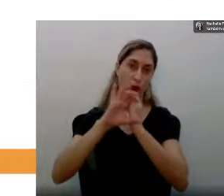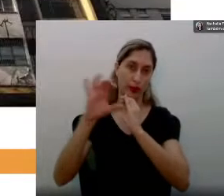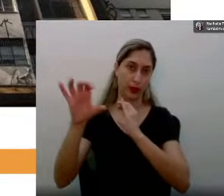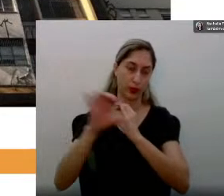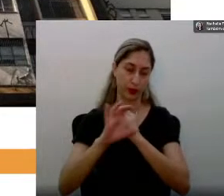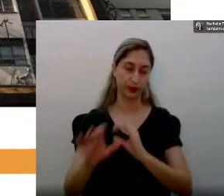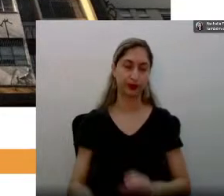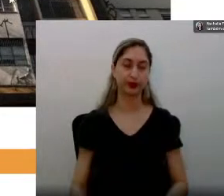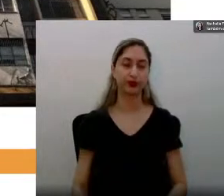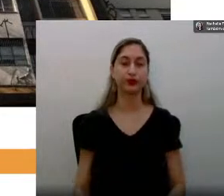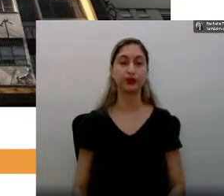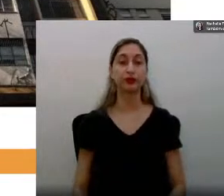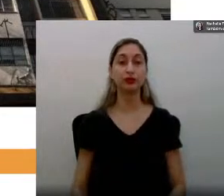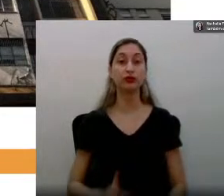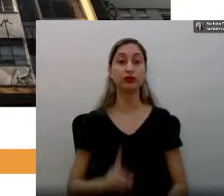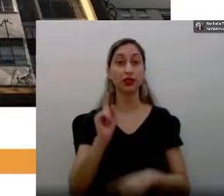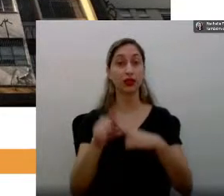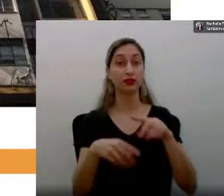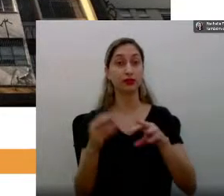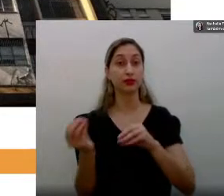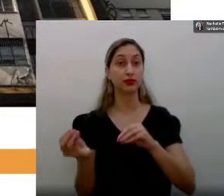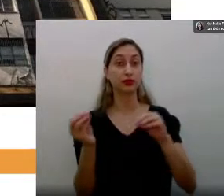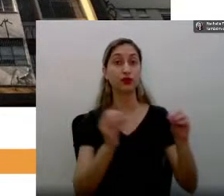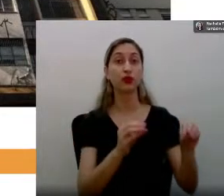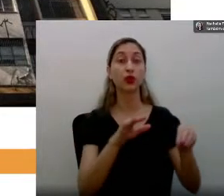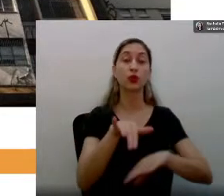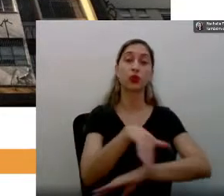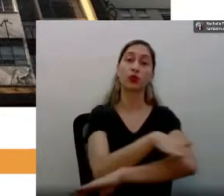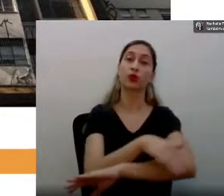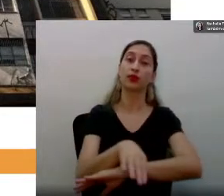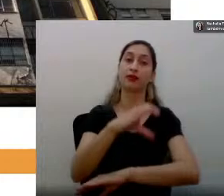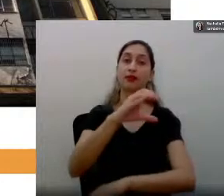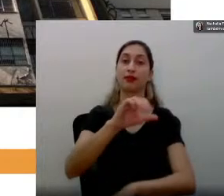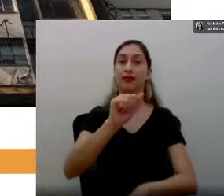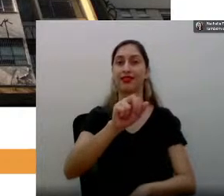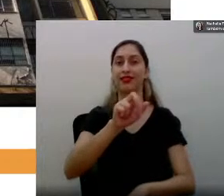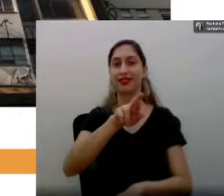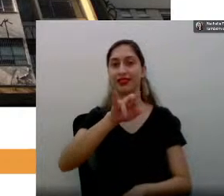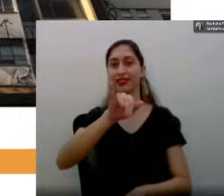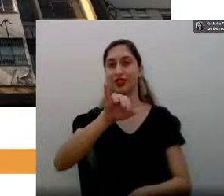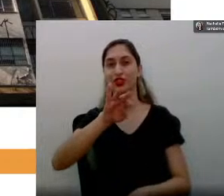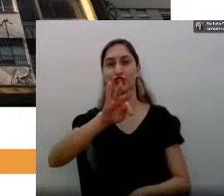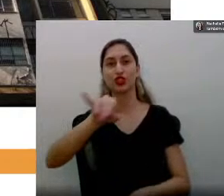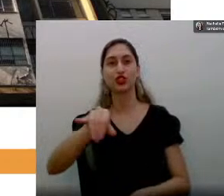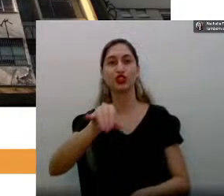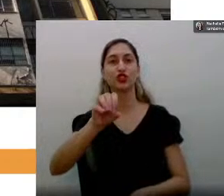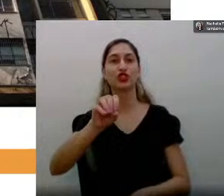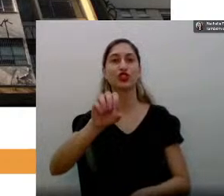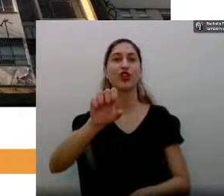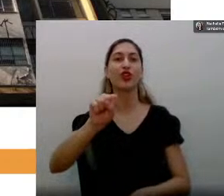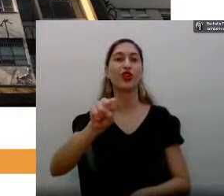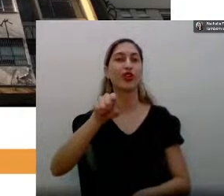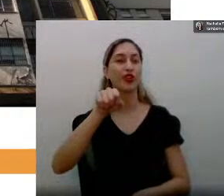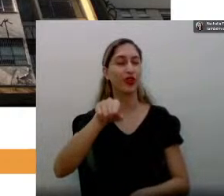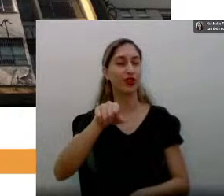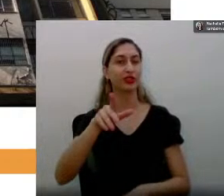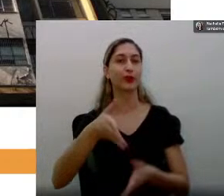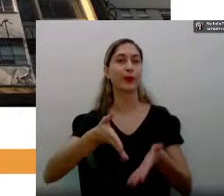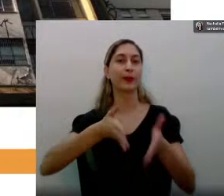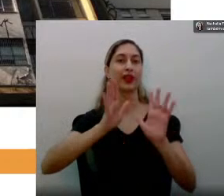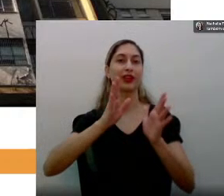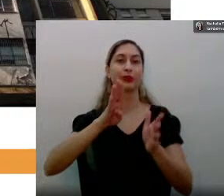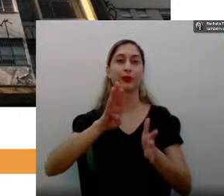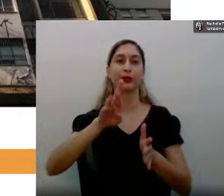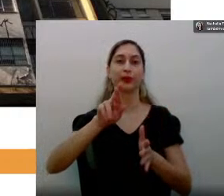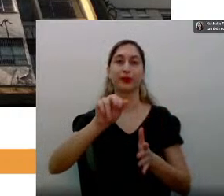ela já mudou lá para a Rua dos Carijós né bem aqui no centro aqui não é ali no Edifício Brasília tá